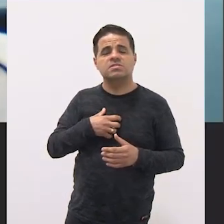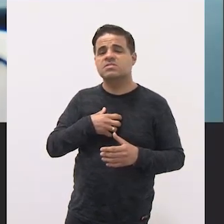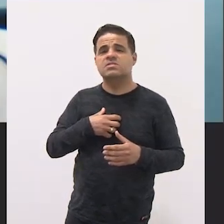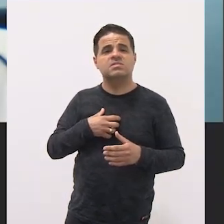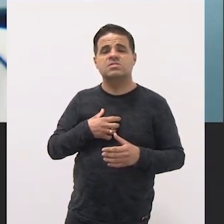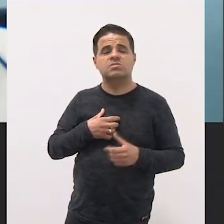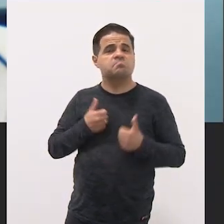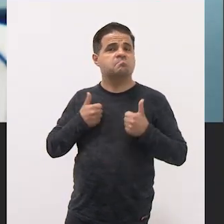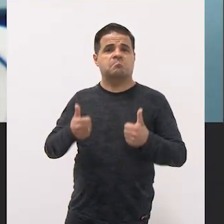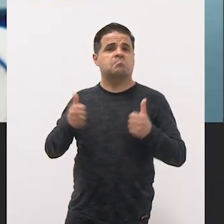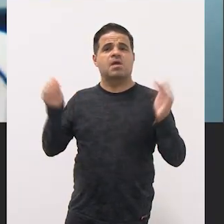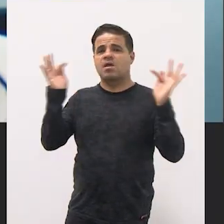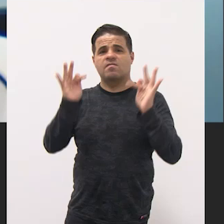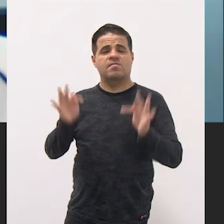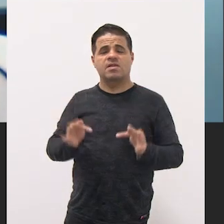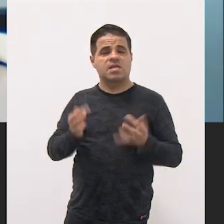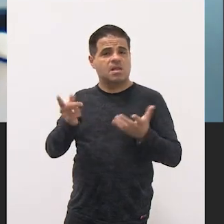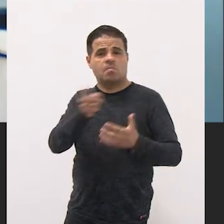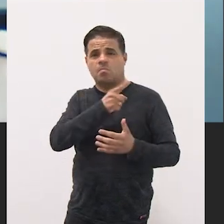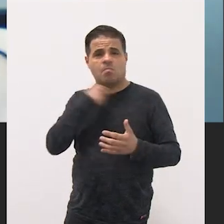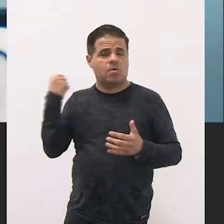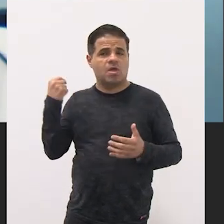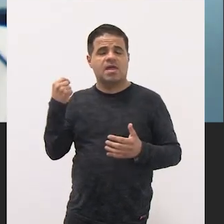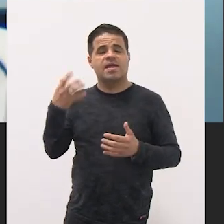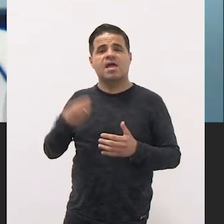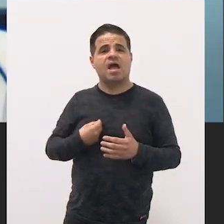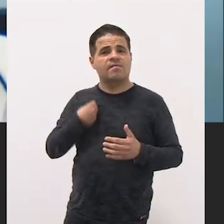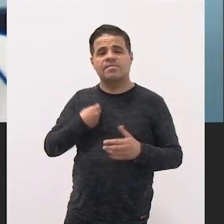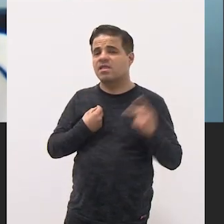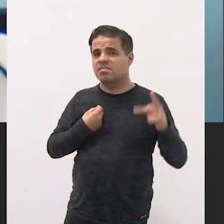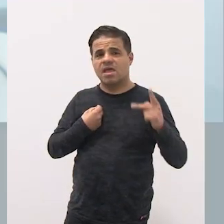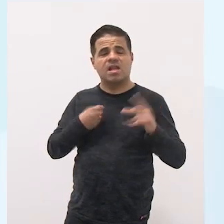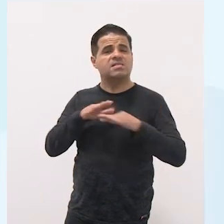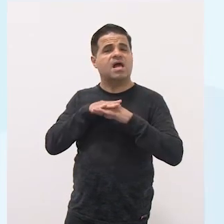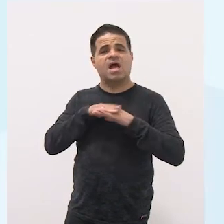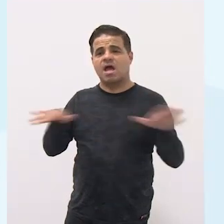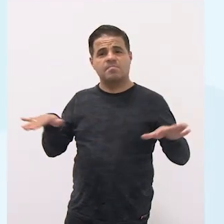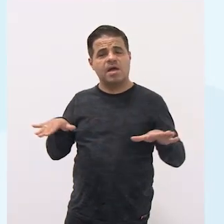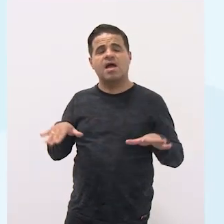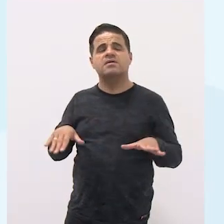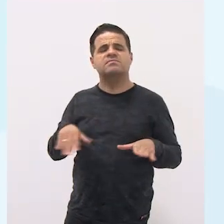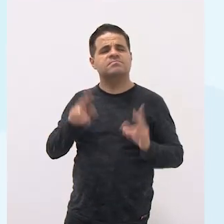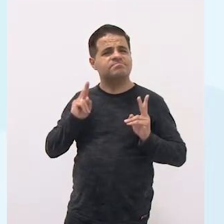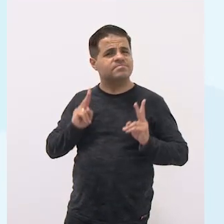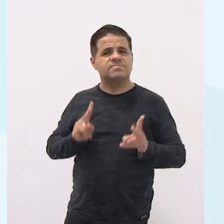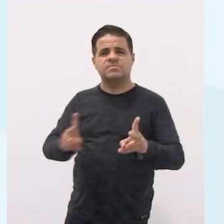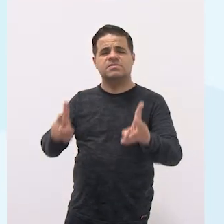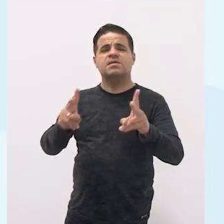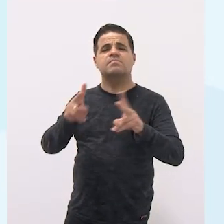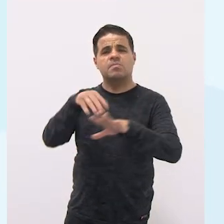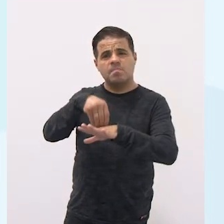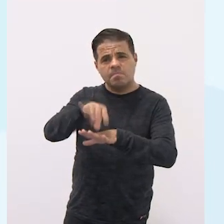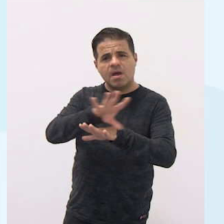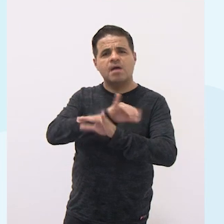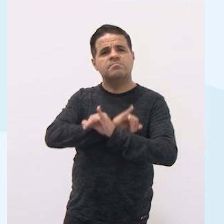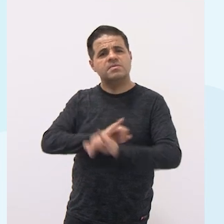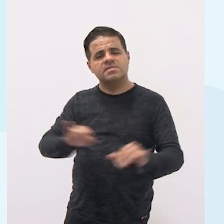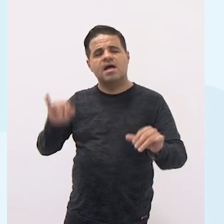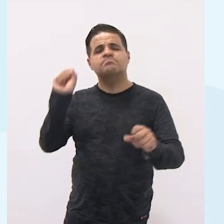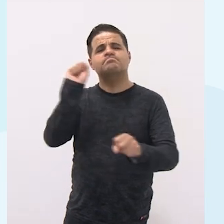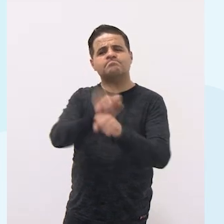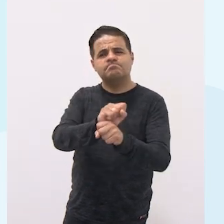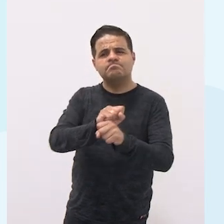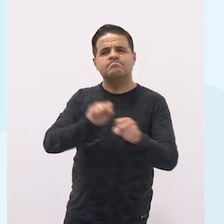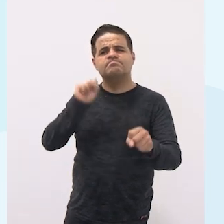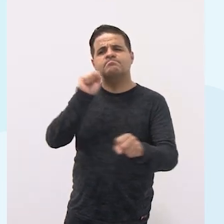infelizes, que queriam morrer, que queriam que a vida delas acabasse. Não. Era sempre uma mensagem de esperança e